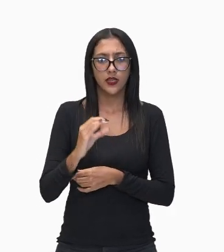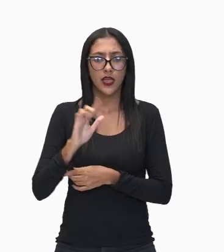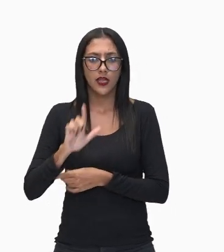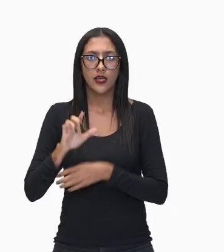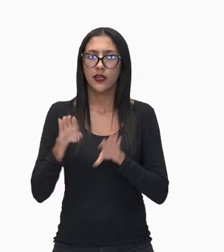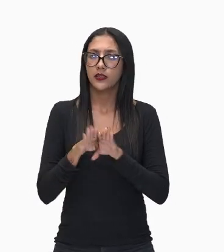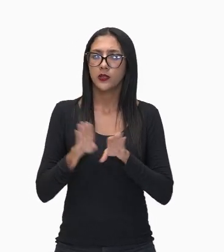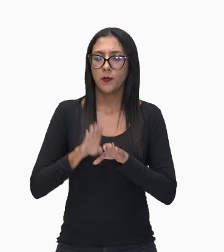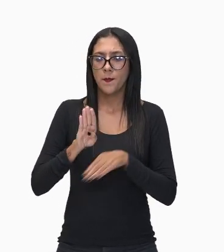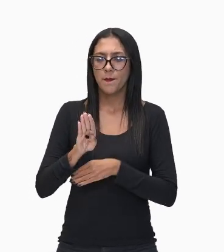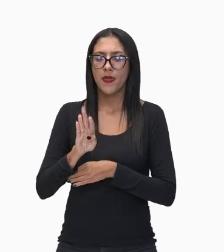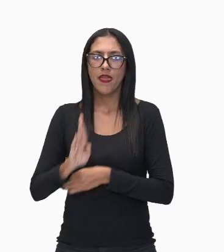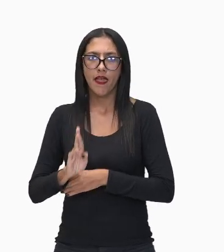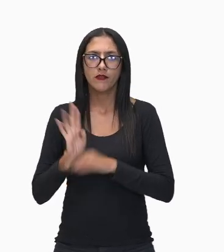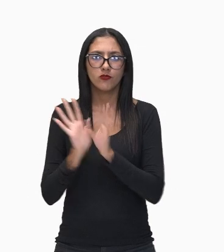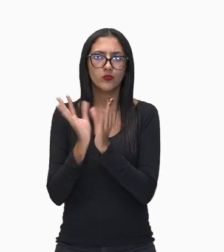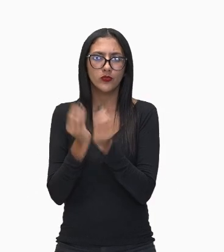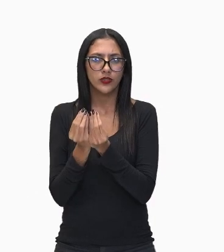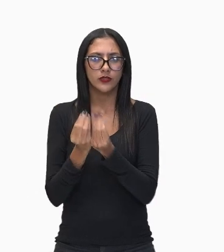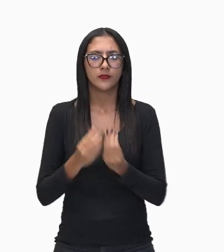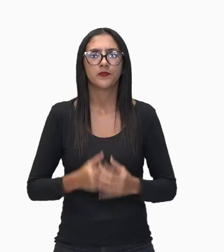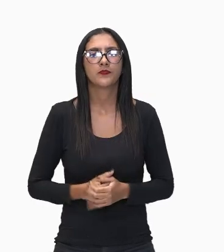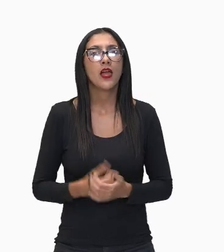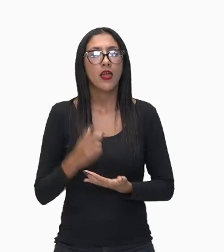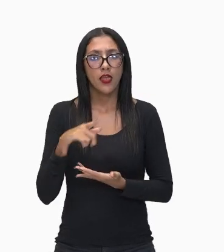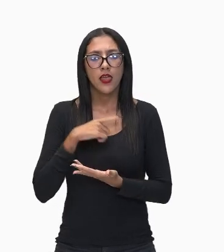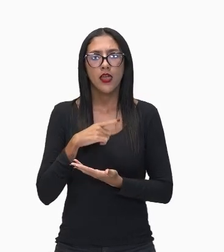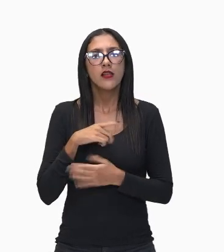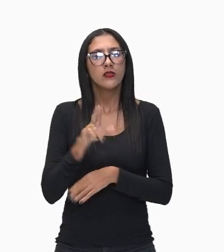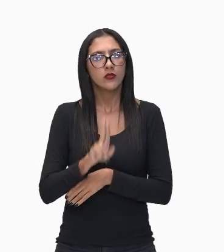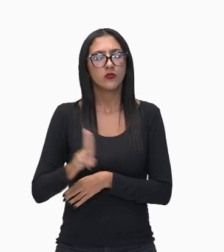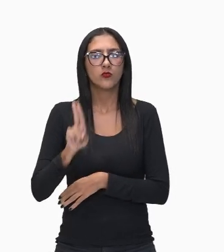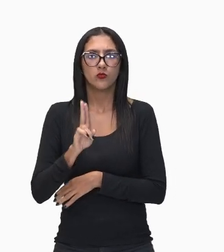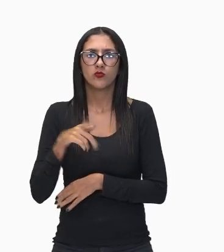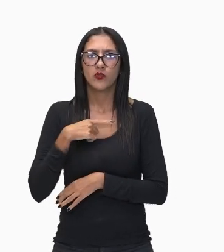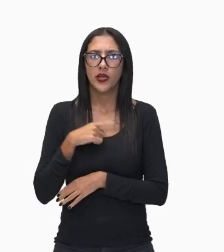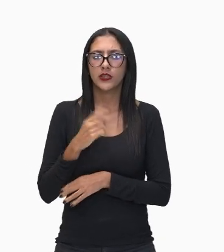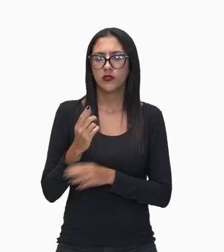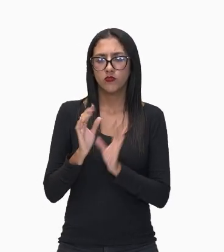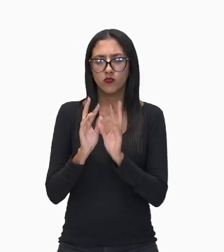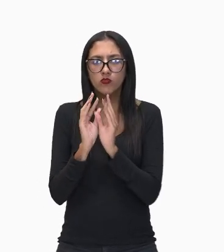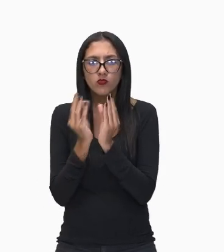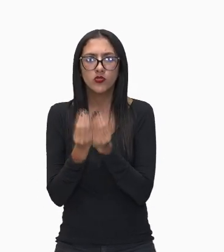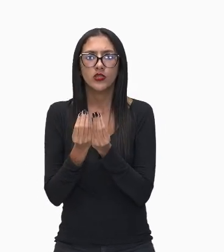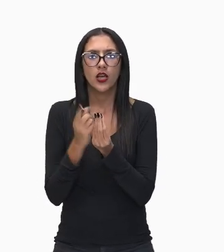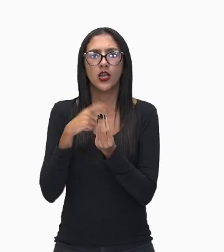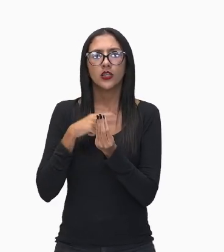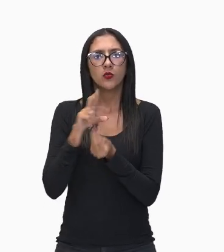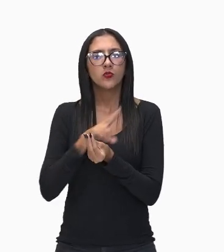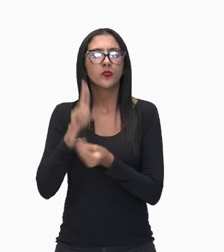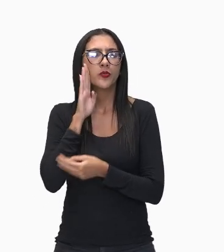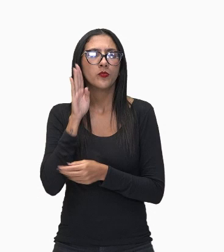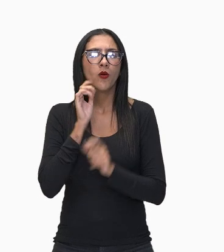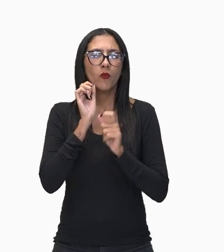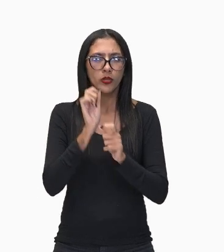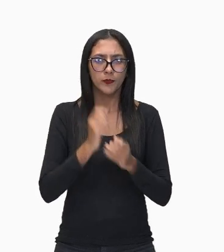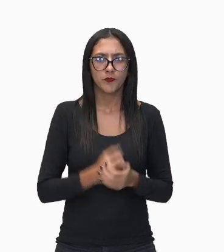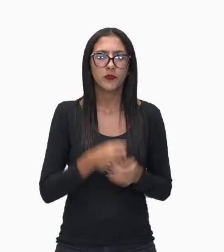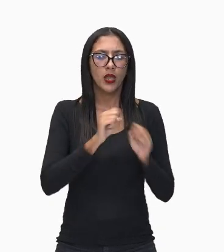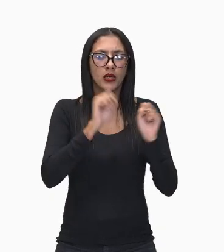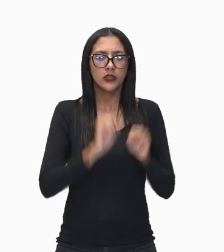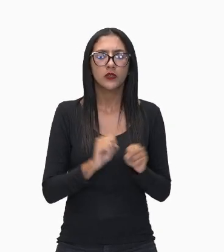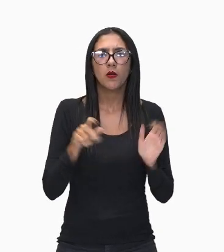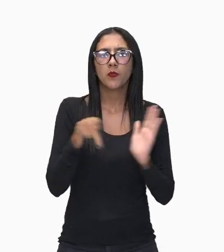bromo, tá? Então, eles são utilizados, essas substâncias, elas são utilizadas principalmente em sistemas